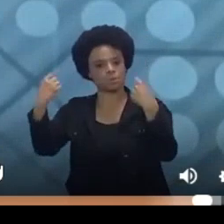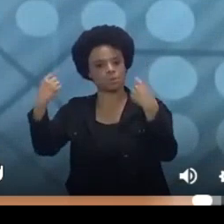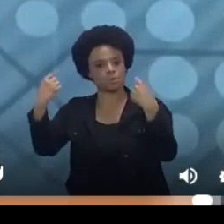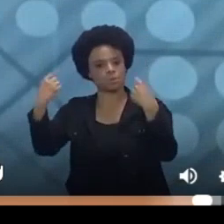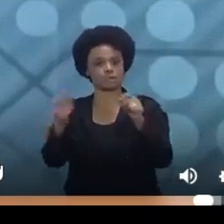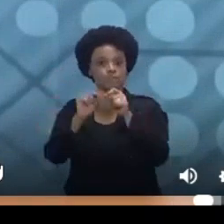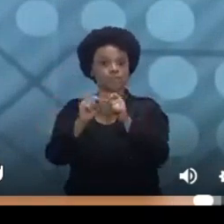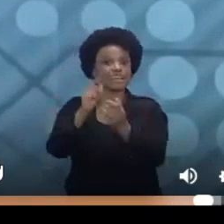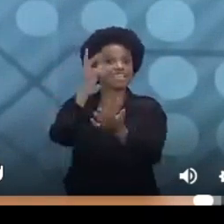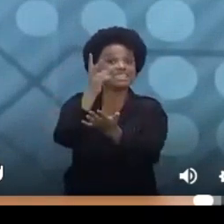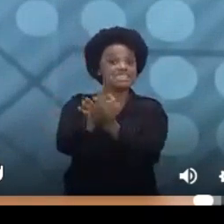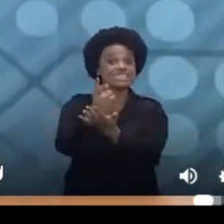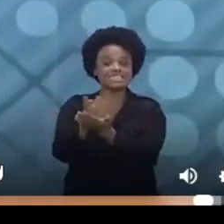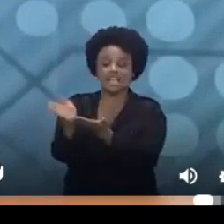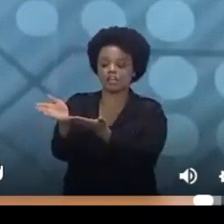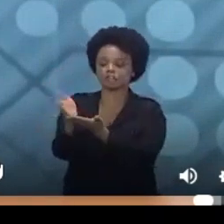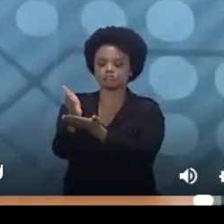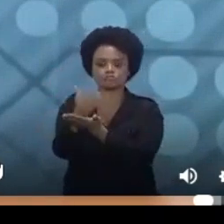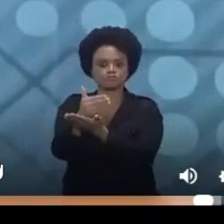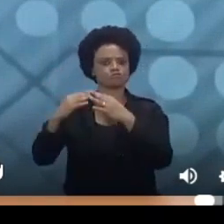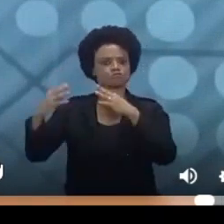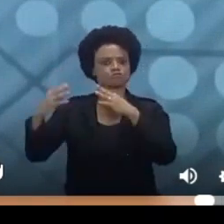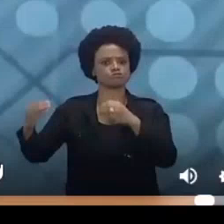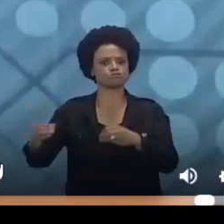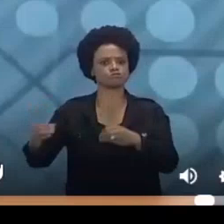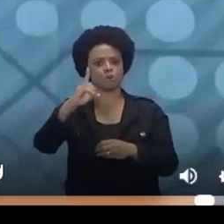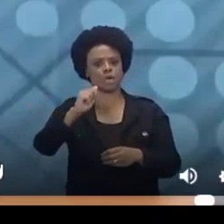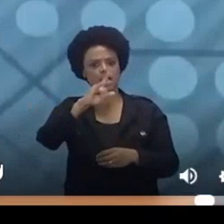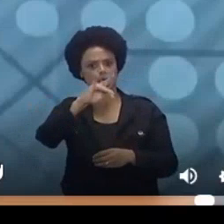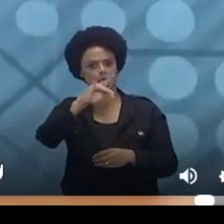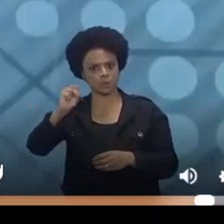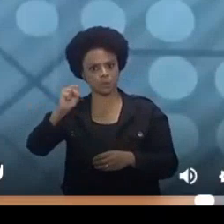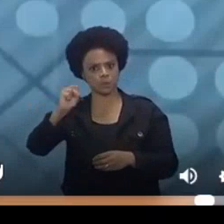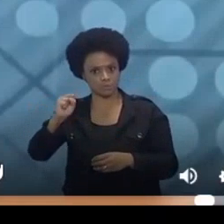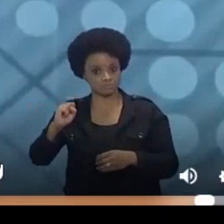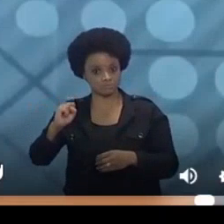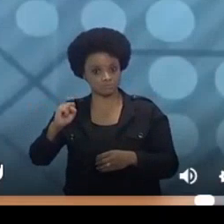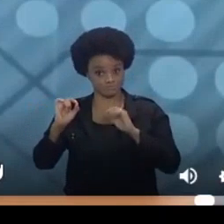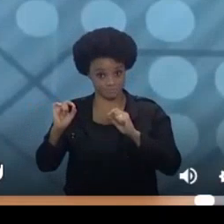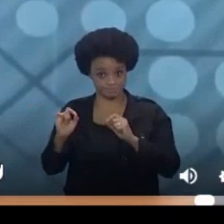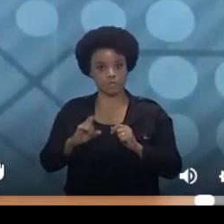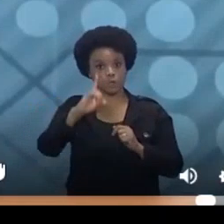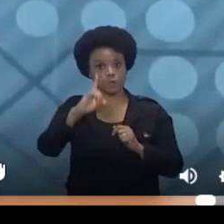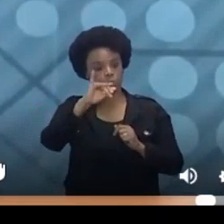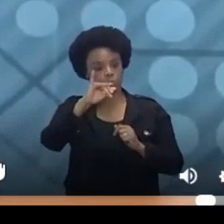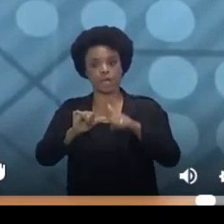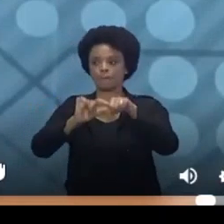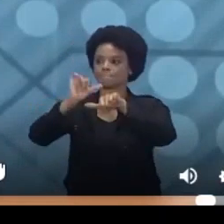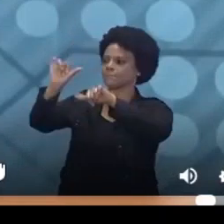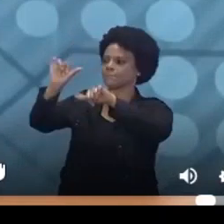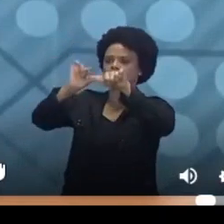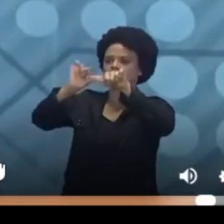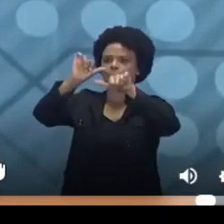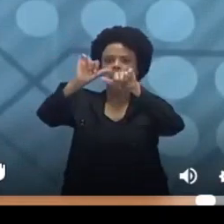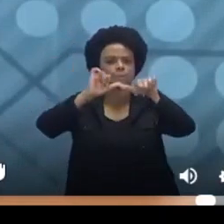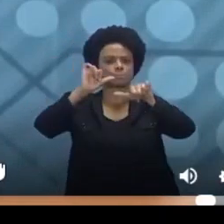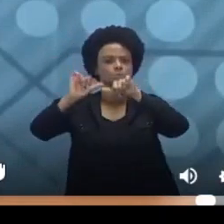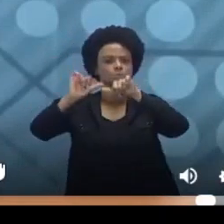sempre com relação à retirada desses dados. Os dados, eles vão variar, obviamente,